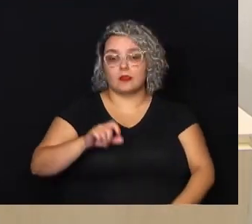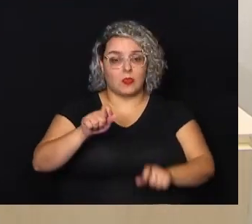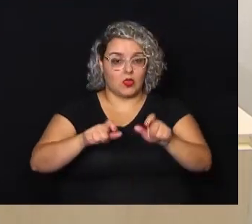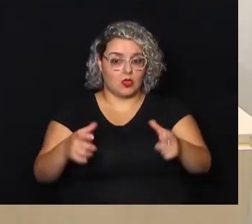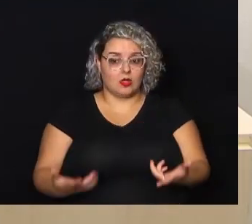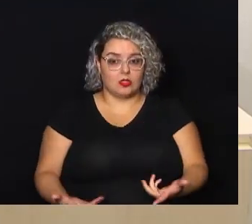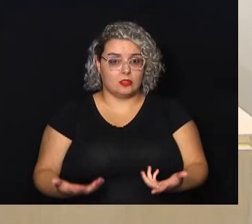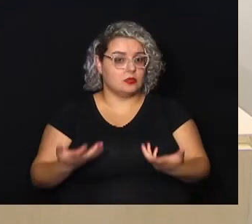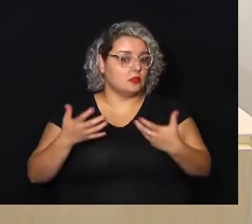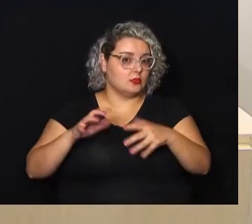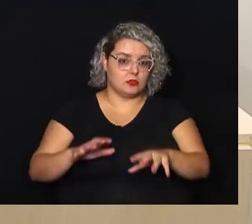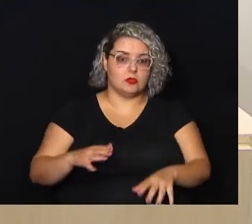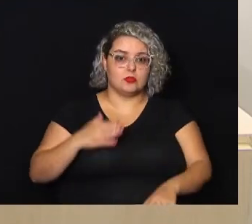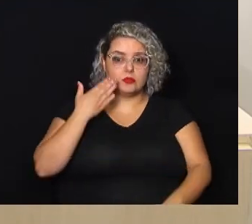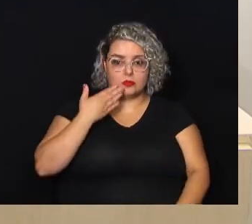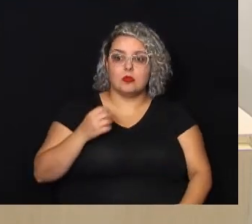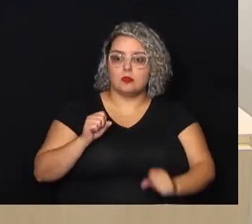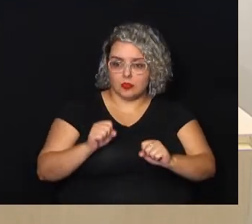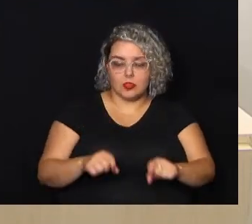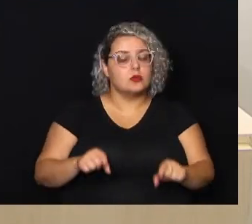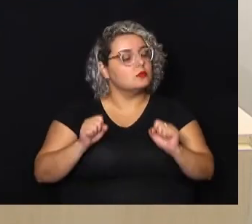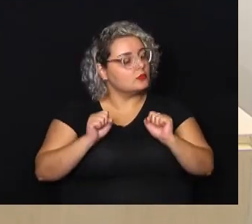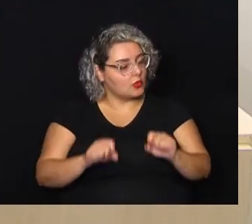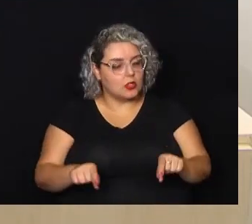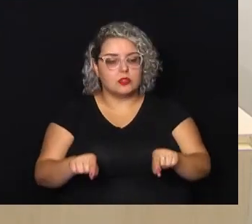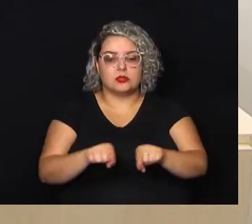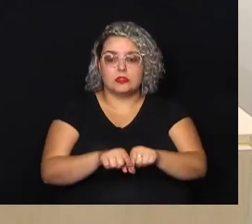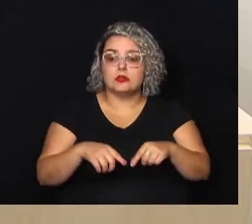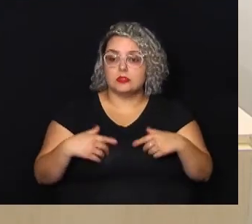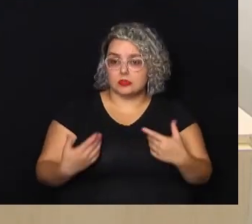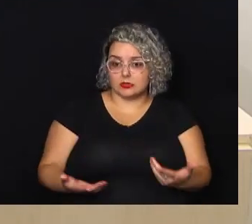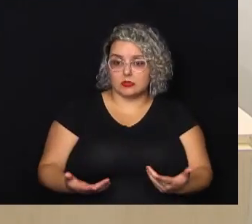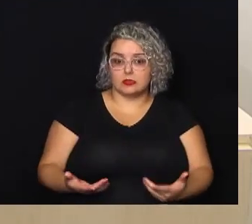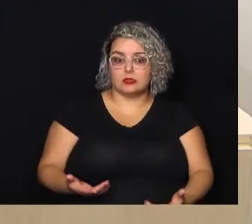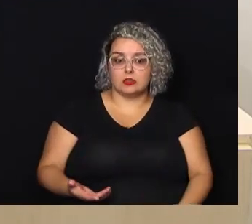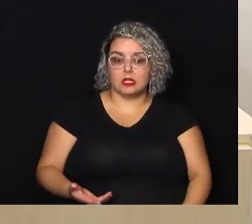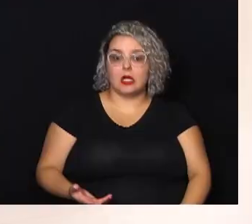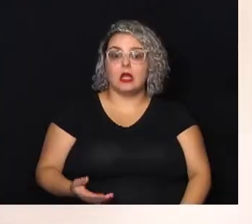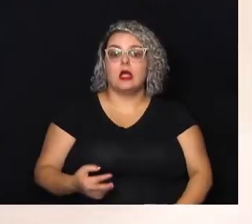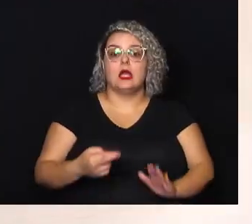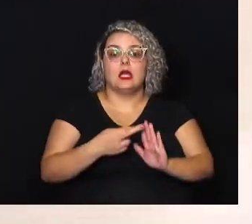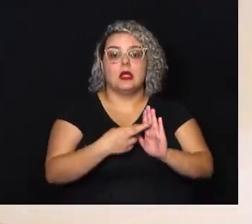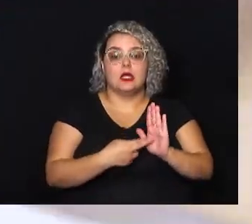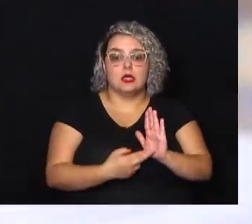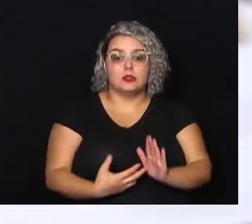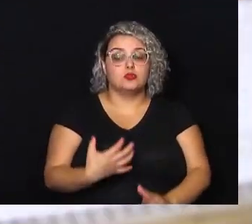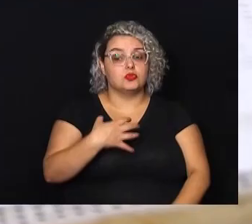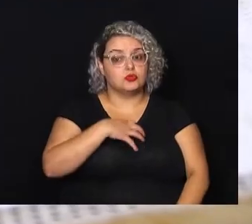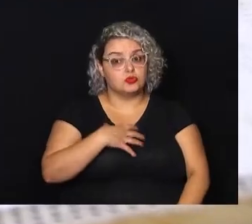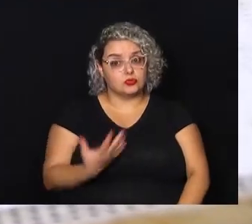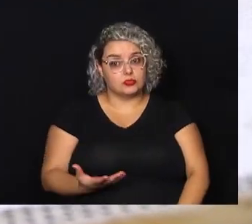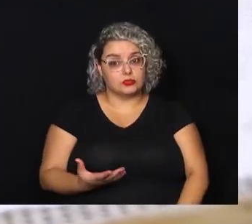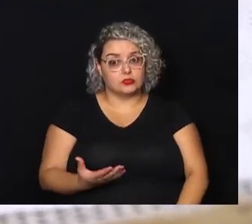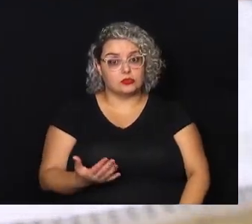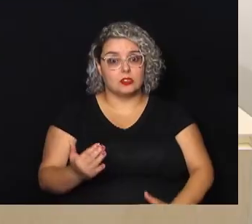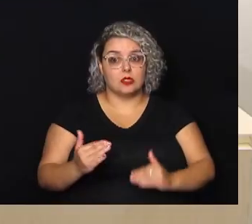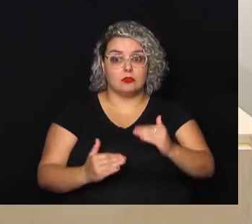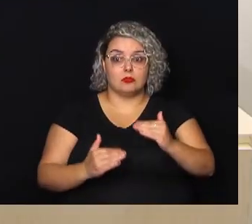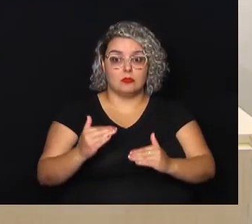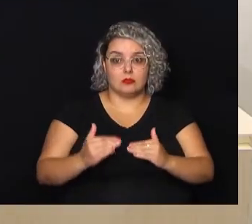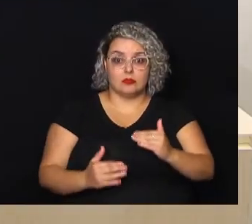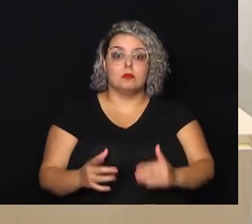pessoa quiser não passar no açúcar, pode também? Pode, só que assim, a receita já é de forma, vamos dizer